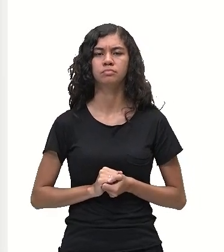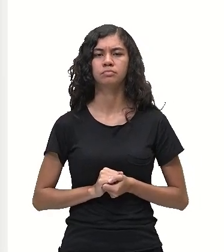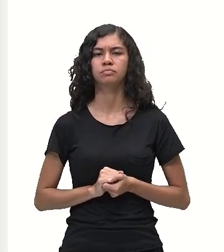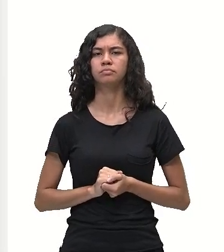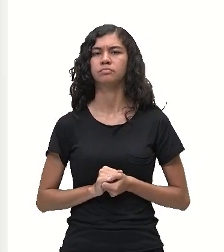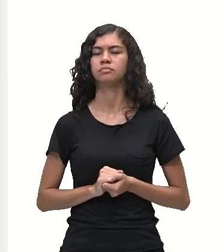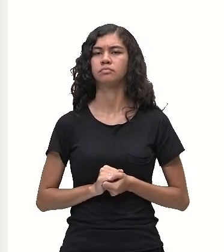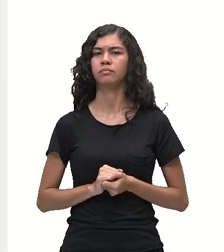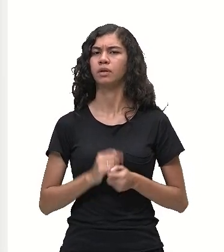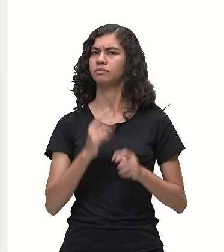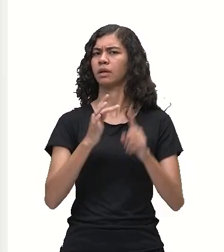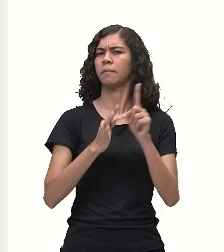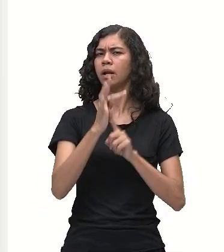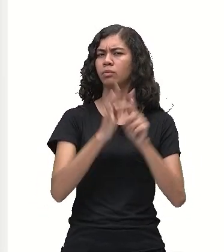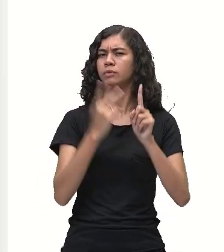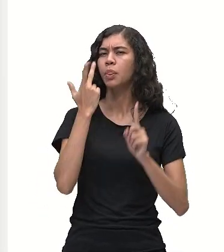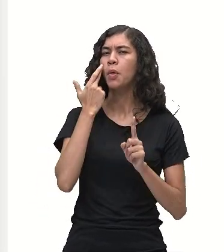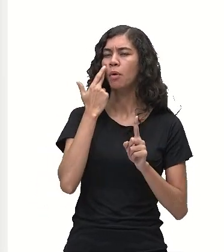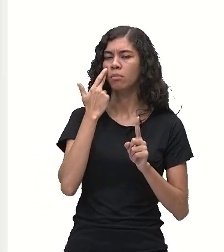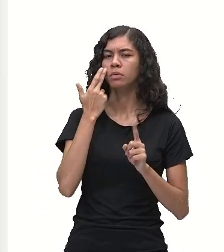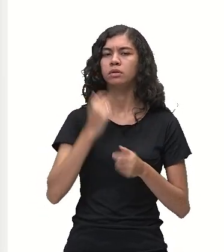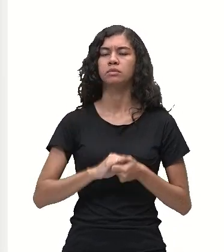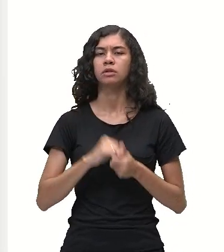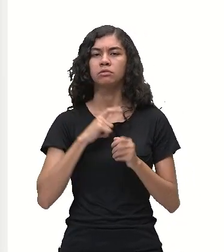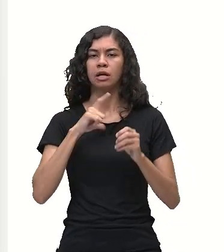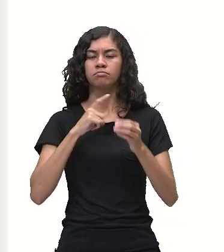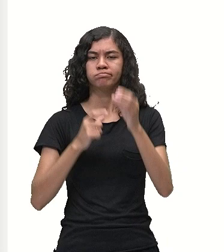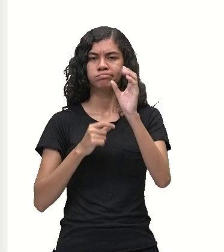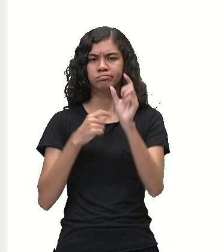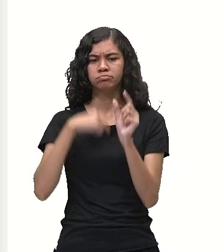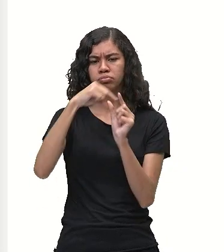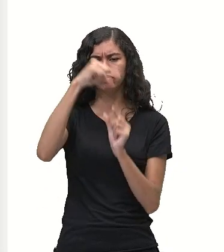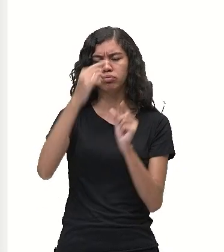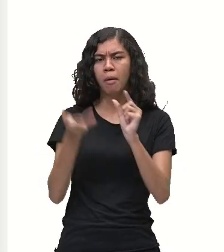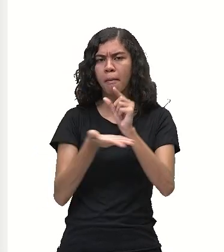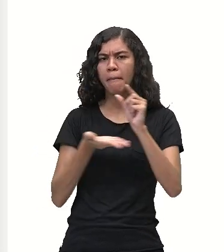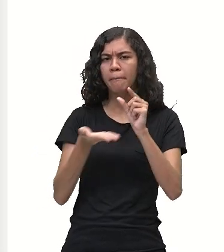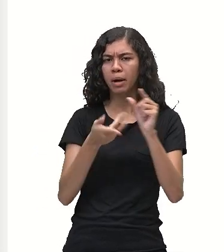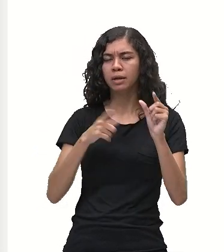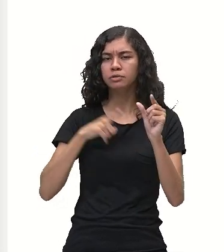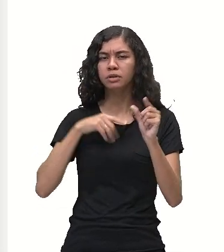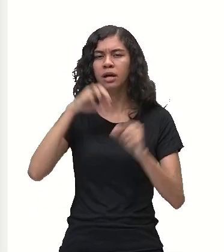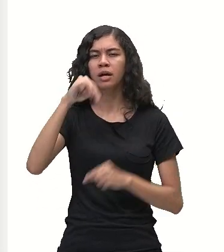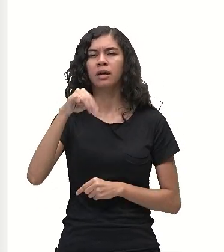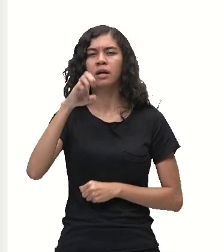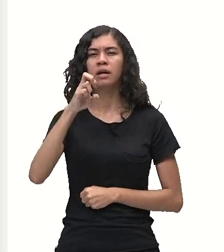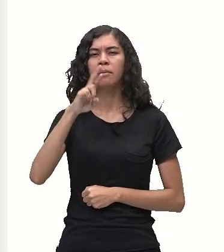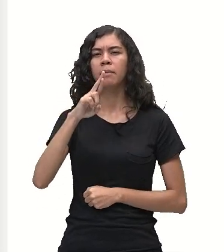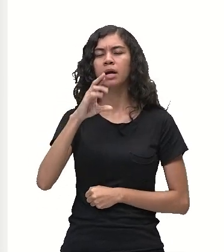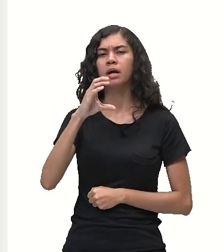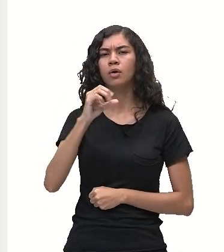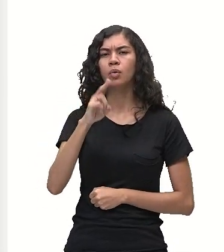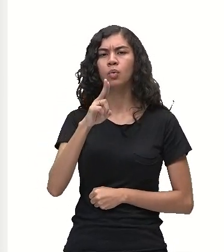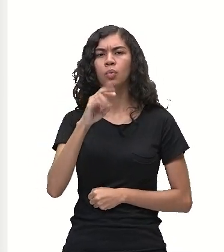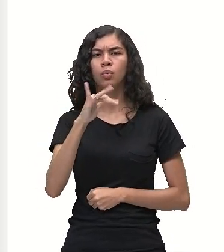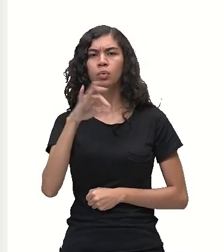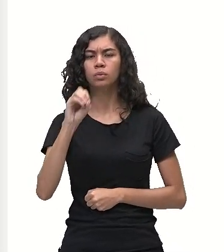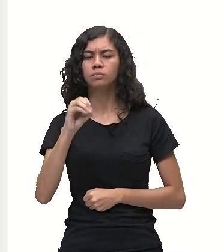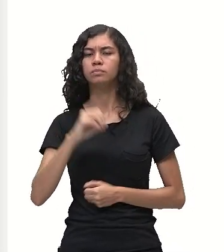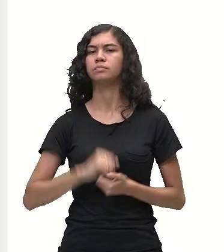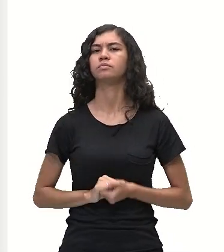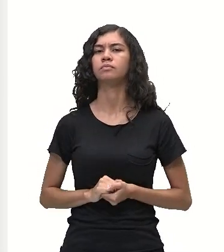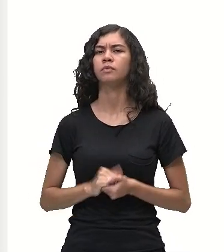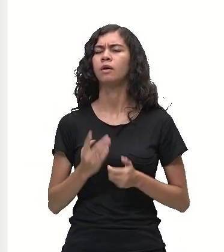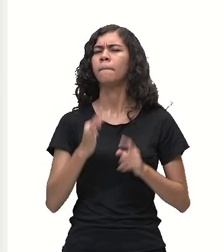ambiente, o mercúrio fica líquido. E aí, o que acontecia? Temperatura não é o grau de agitação das moléculas? Quando a